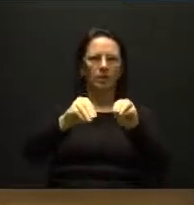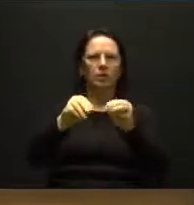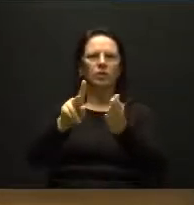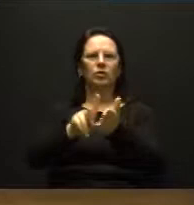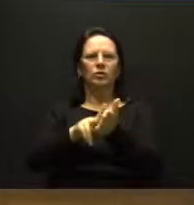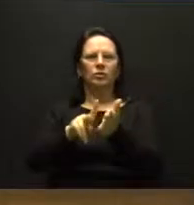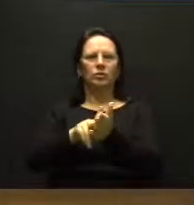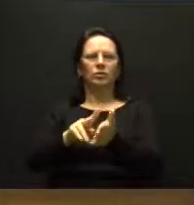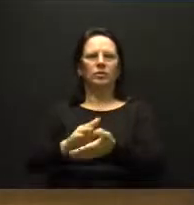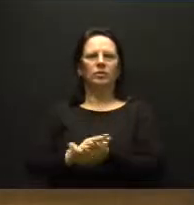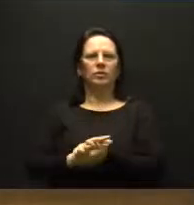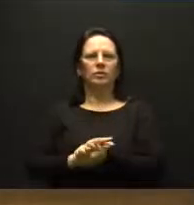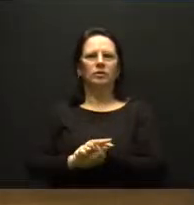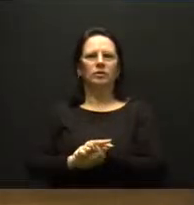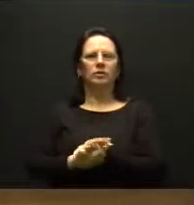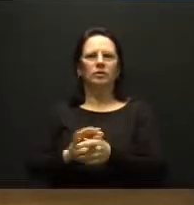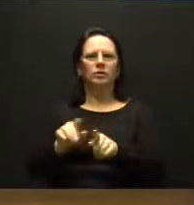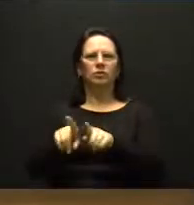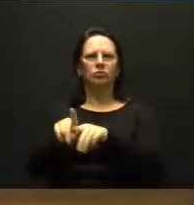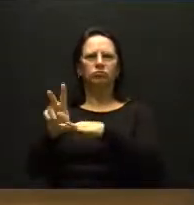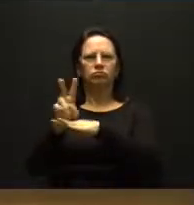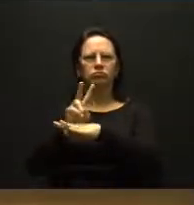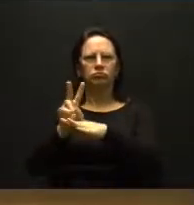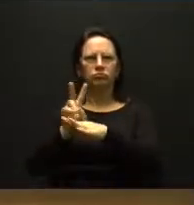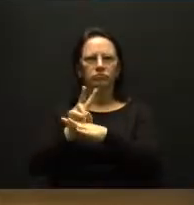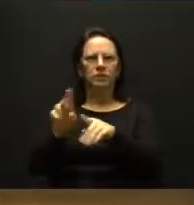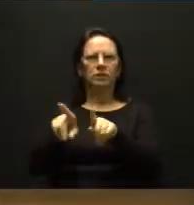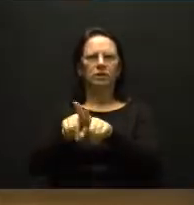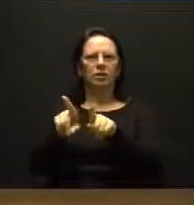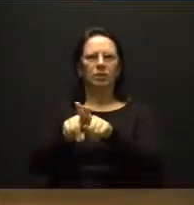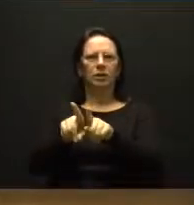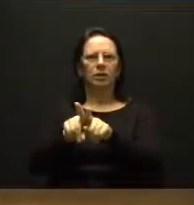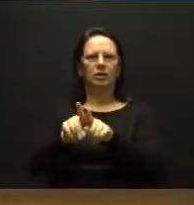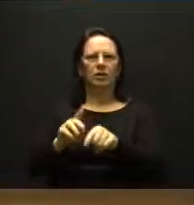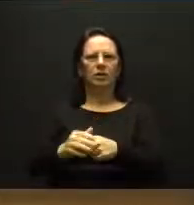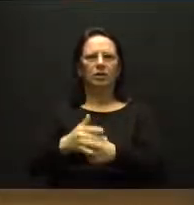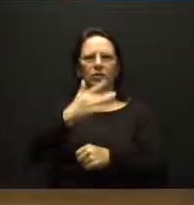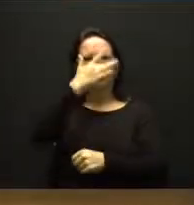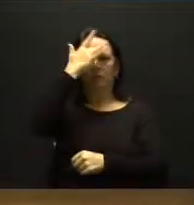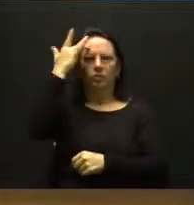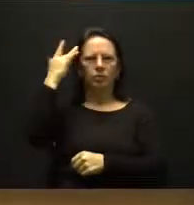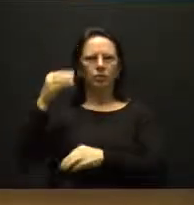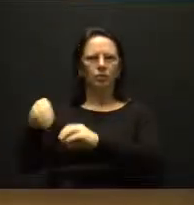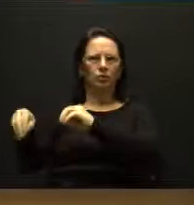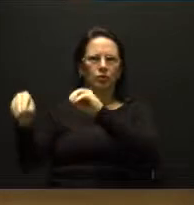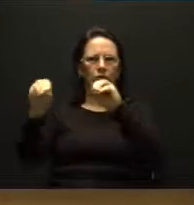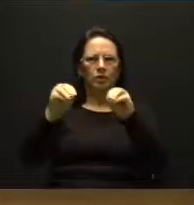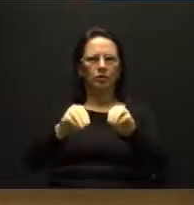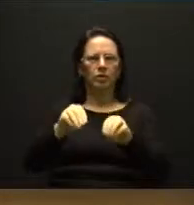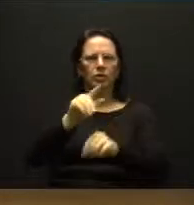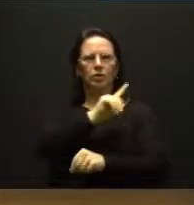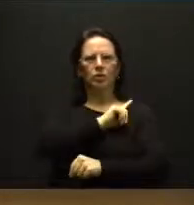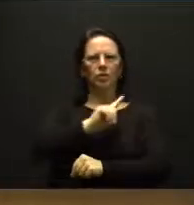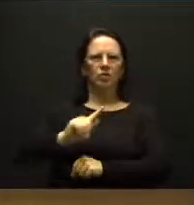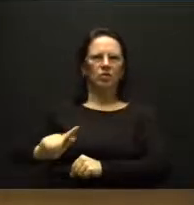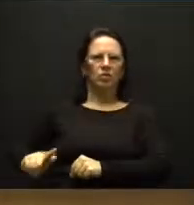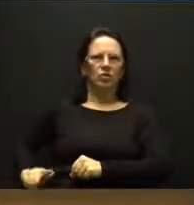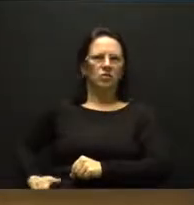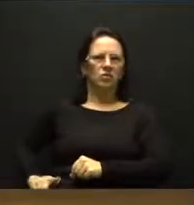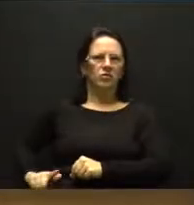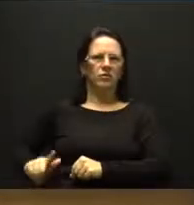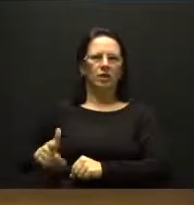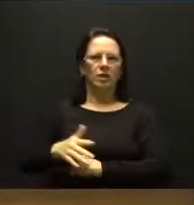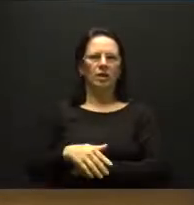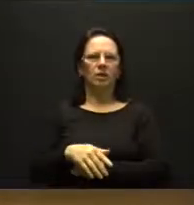e pela especulação também é da remoção e mata de pessoas aí é o governo do estado não concluiu